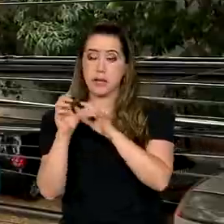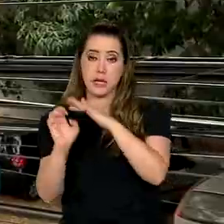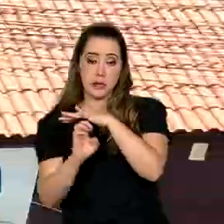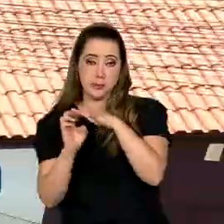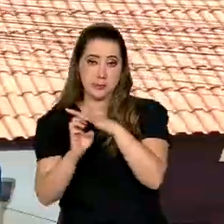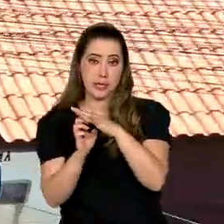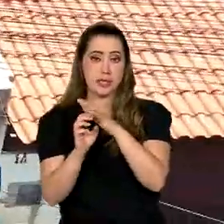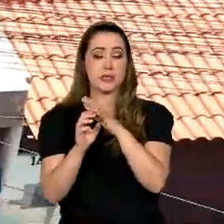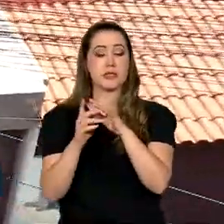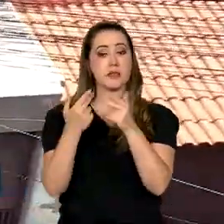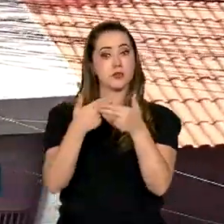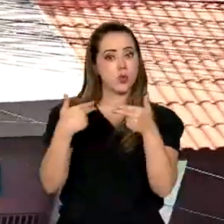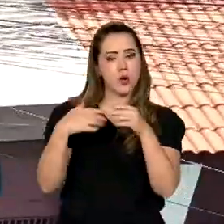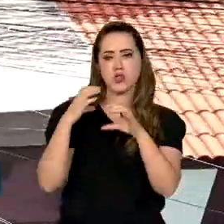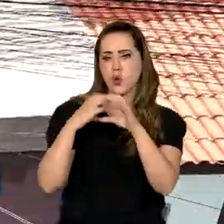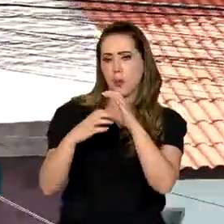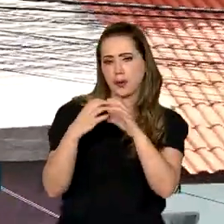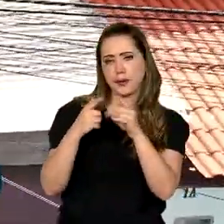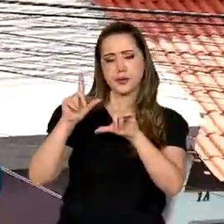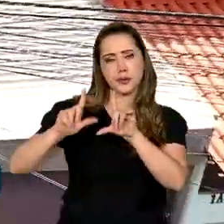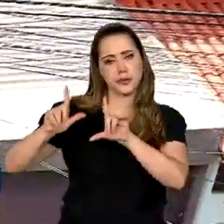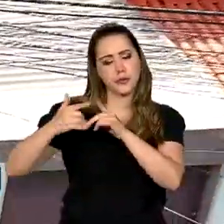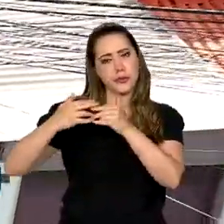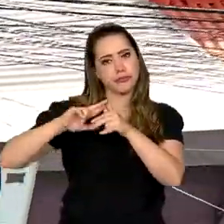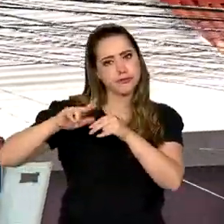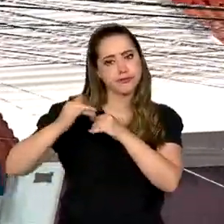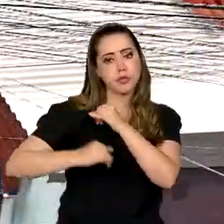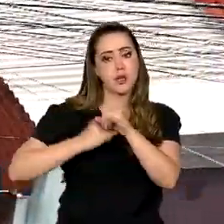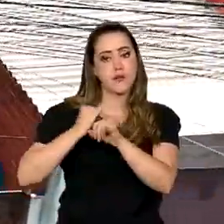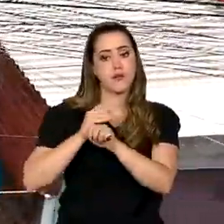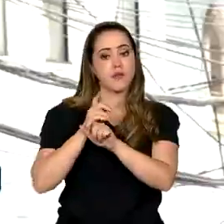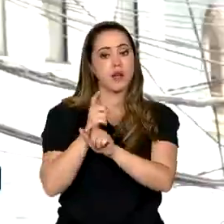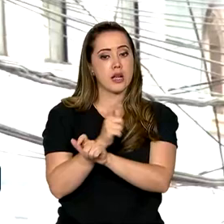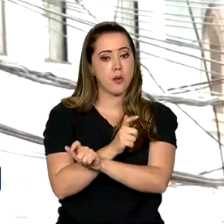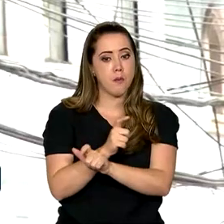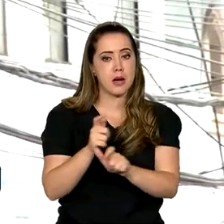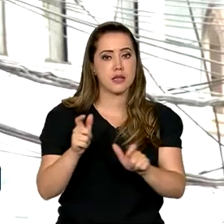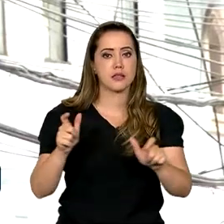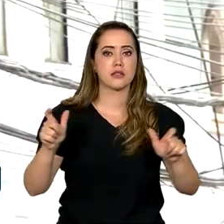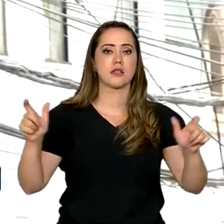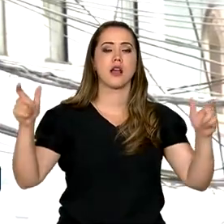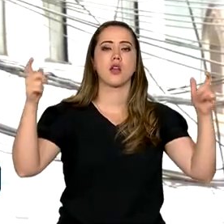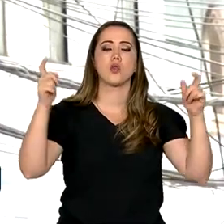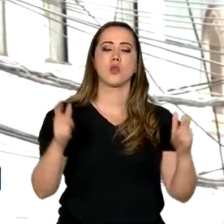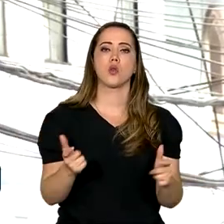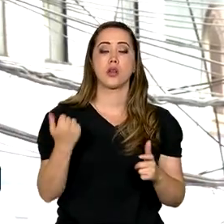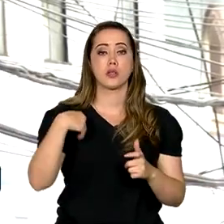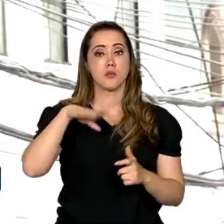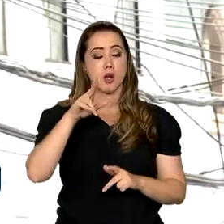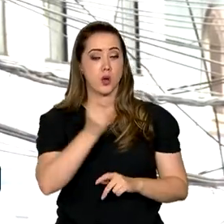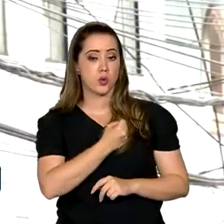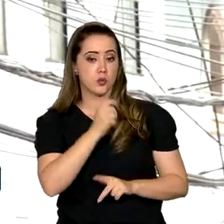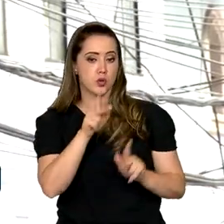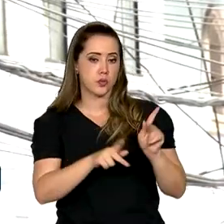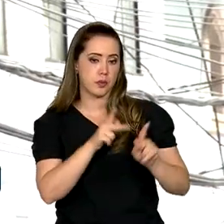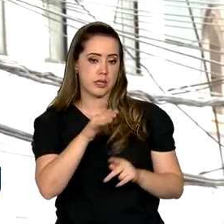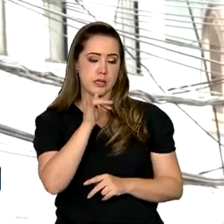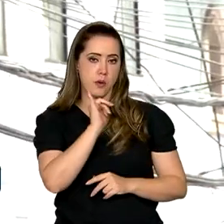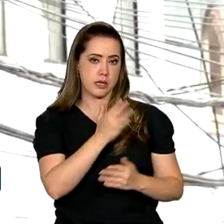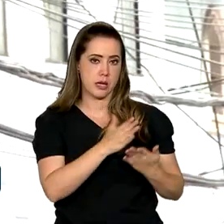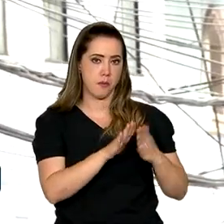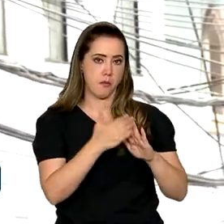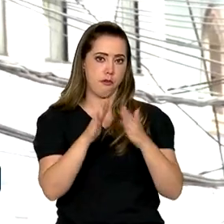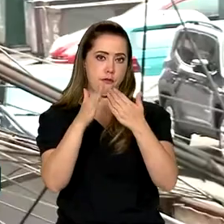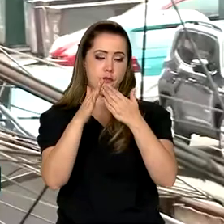mesmos cabos, vai facilitar a expansão da conectividade em zonas mais povoadas, como favelas